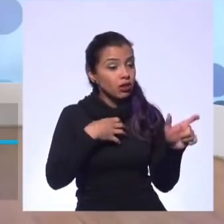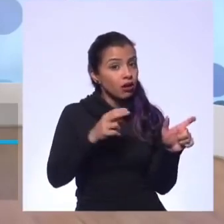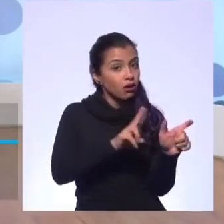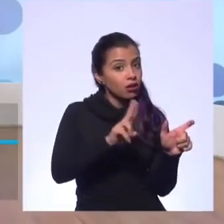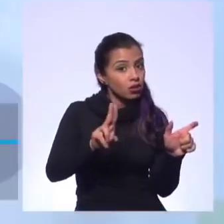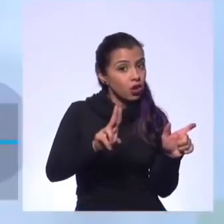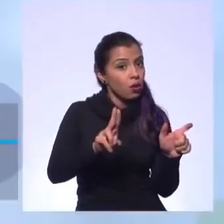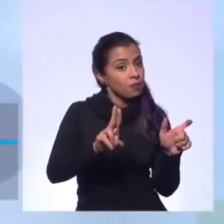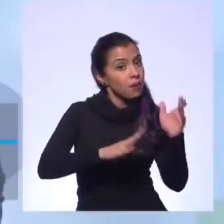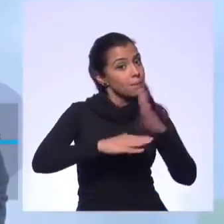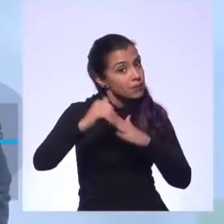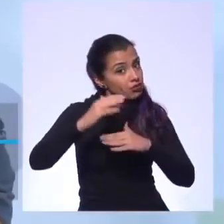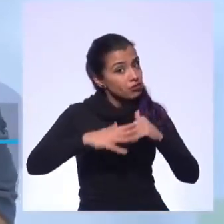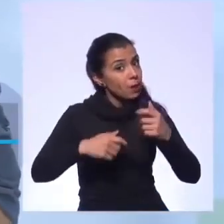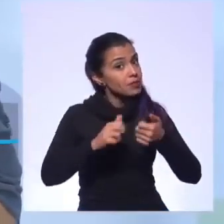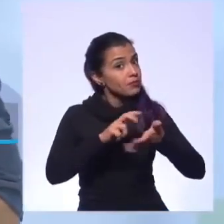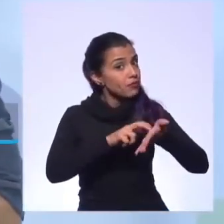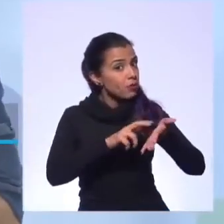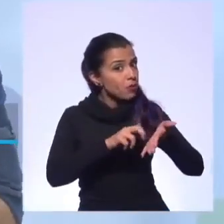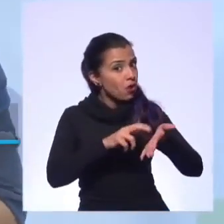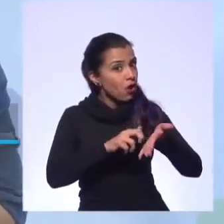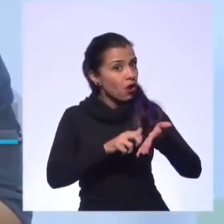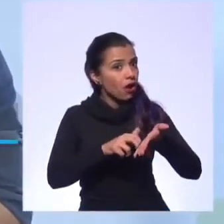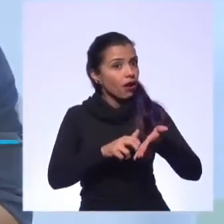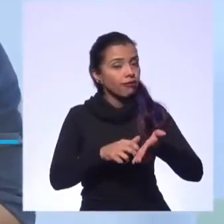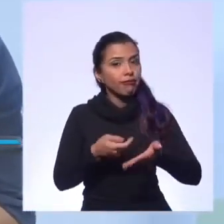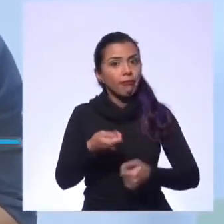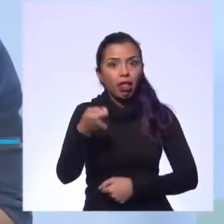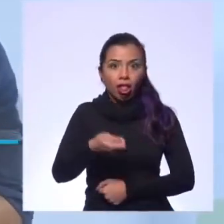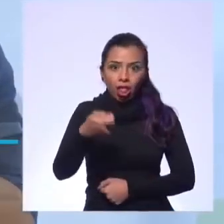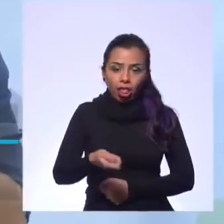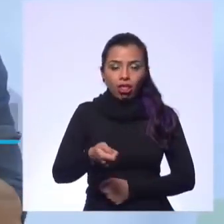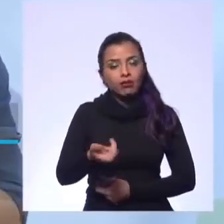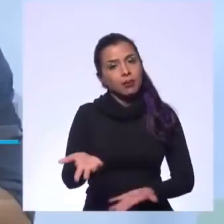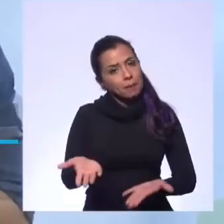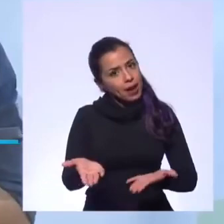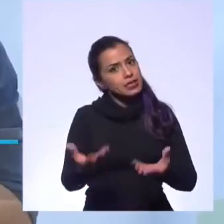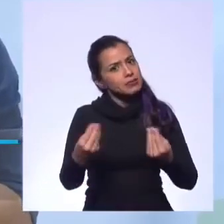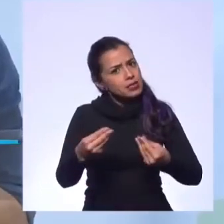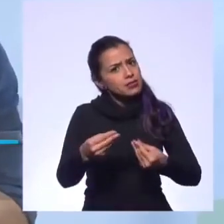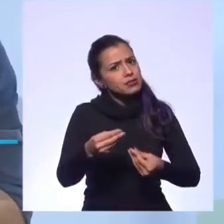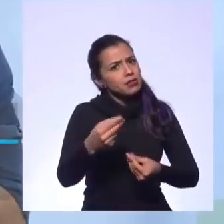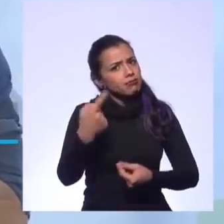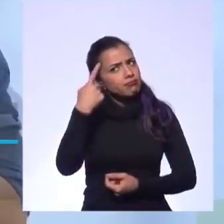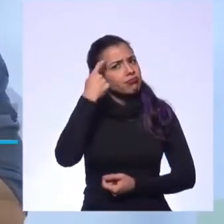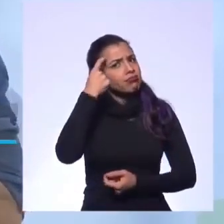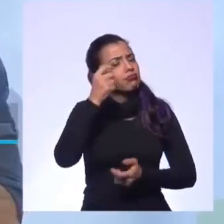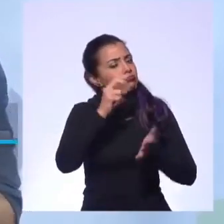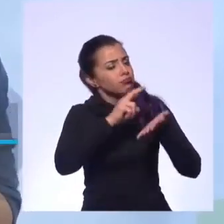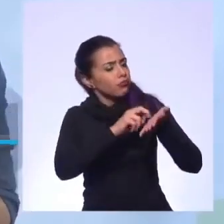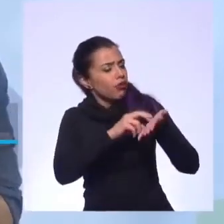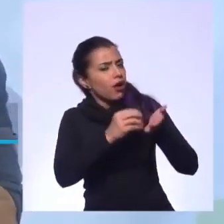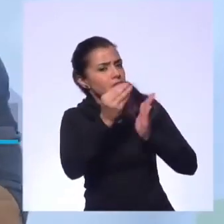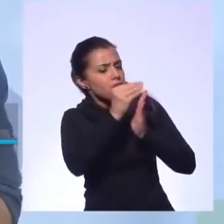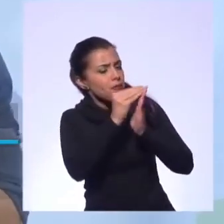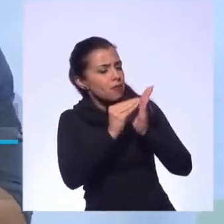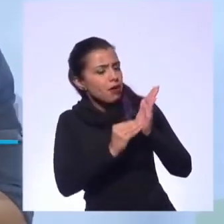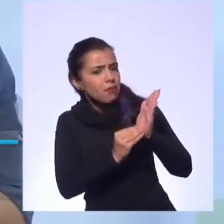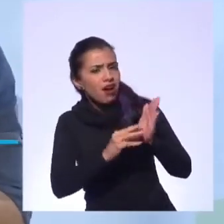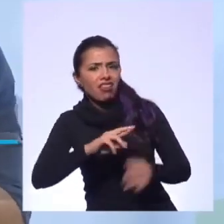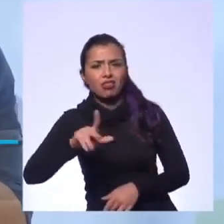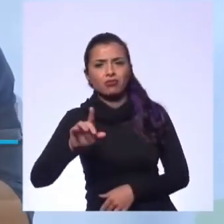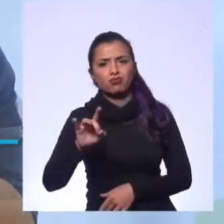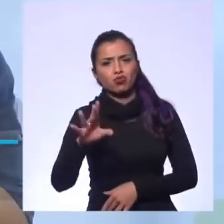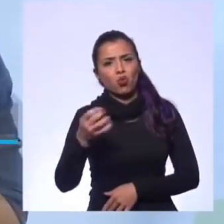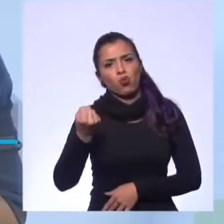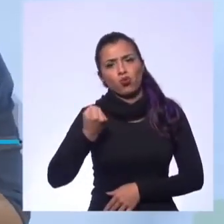vocês não praticam o vocabulário. Não vou ficar dando bronca, né? Mas tentar escrever tal, tal, 2, 3, porque não